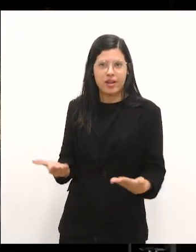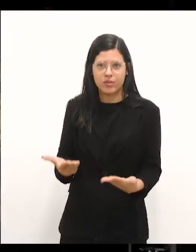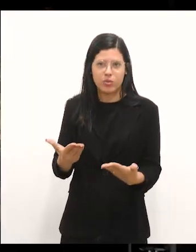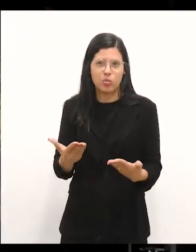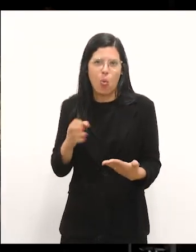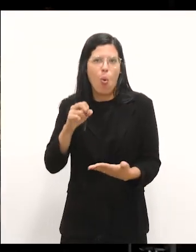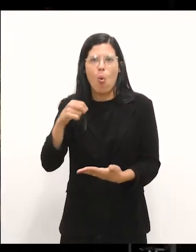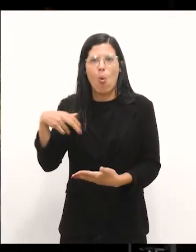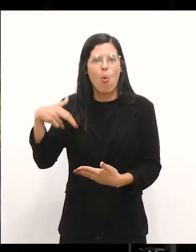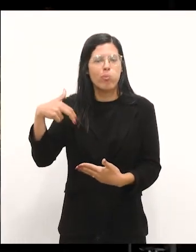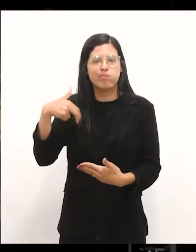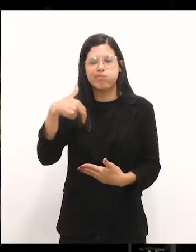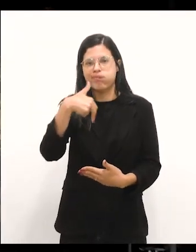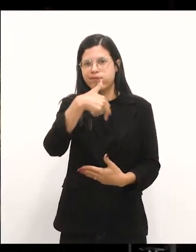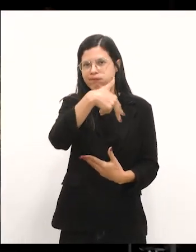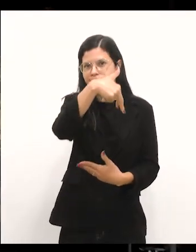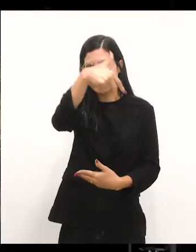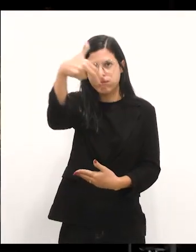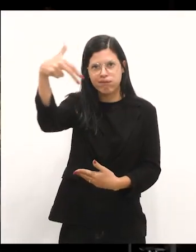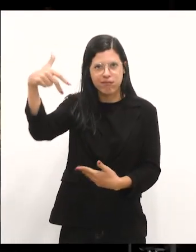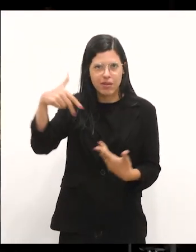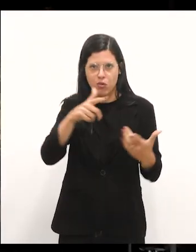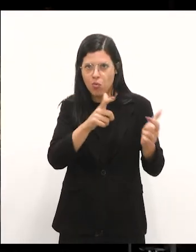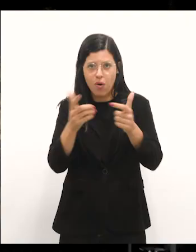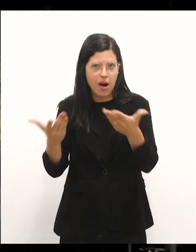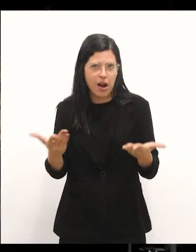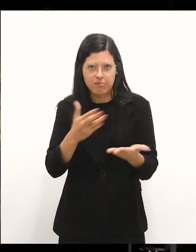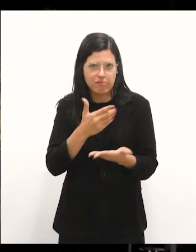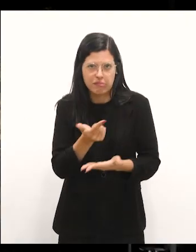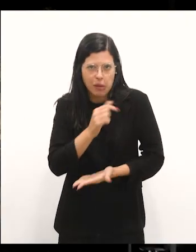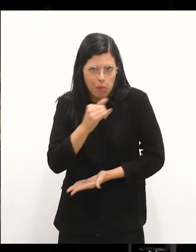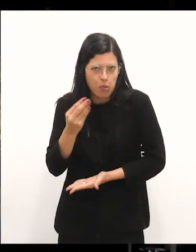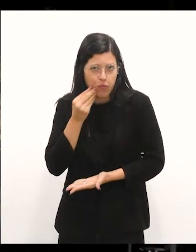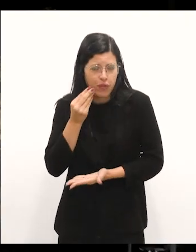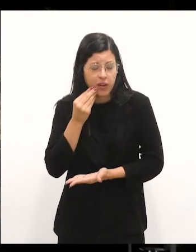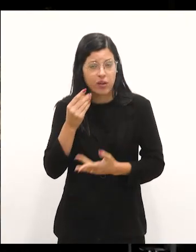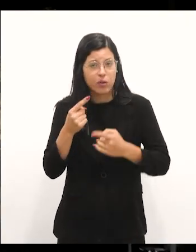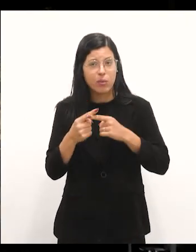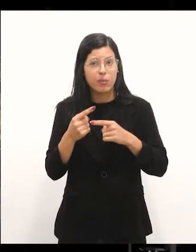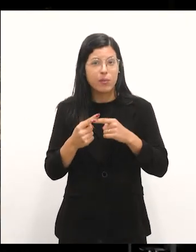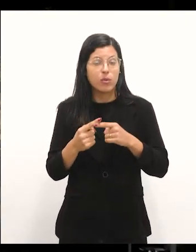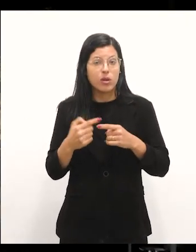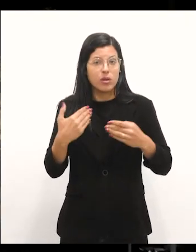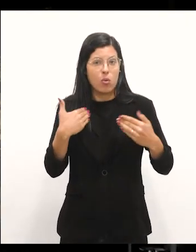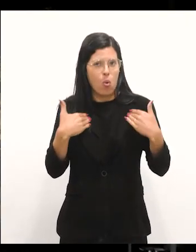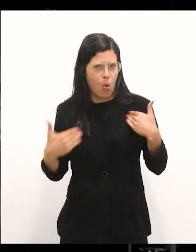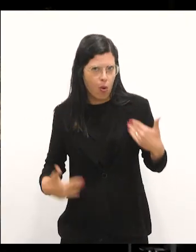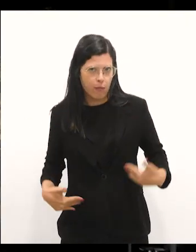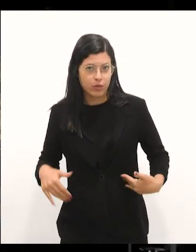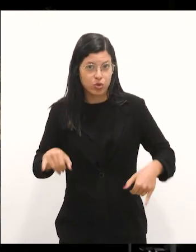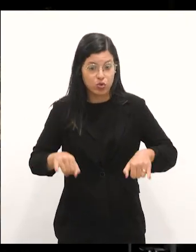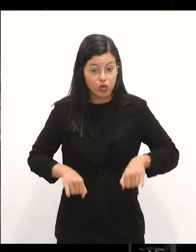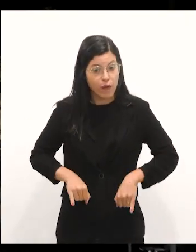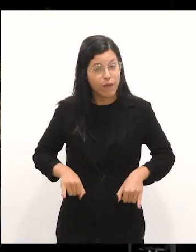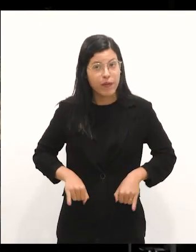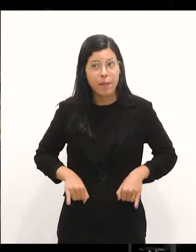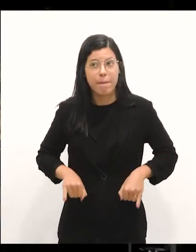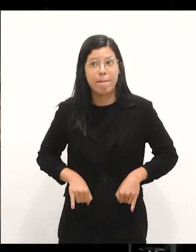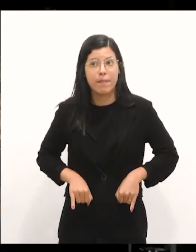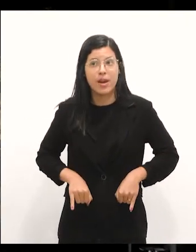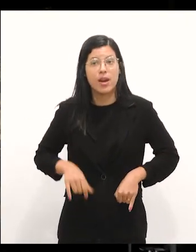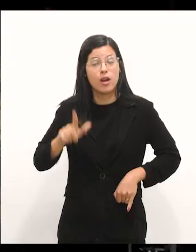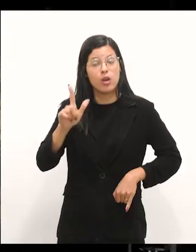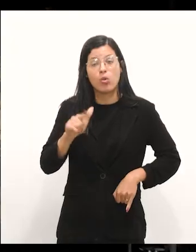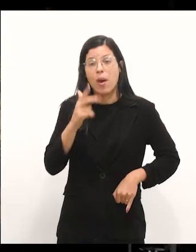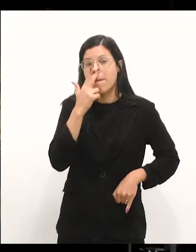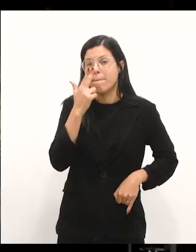separado, ou passeando, né? Ele não estaria aproveitando. Porque o corpo, esse sofrimento do corpo, é buril